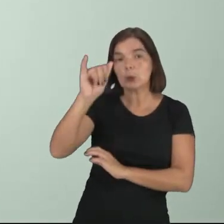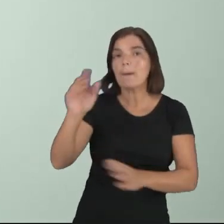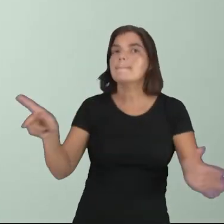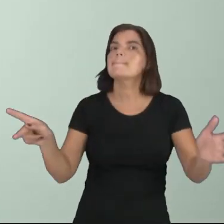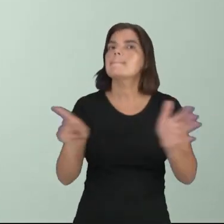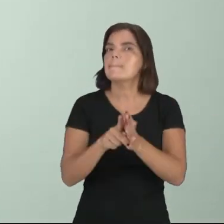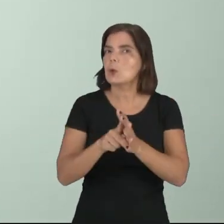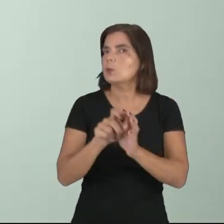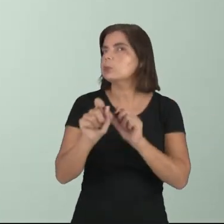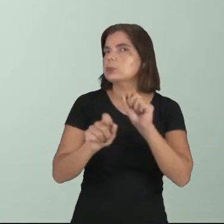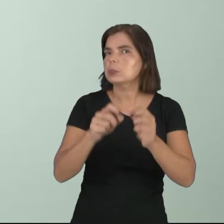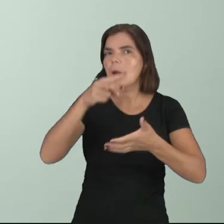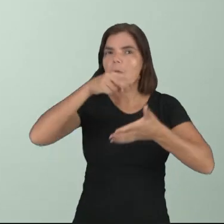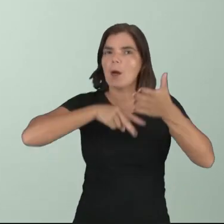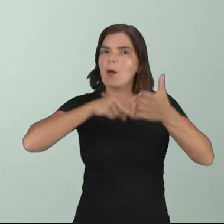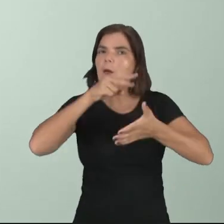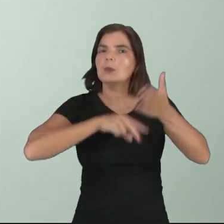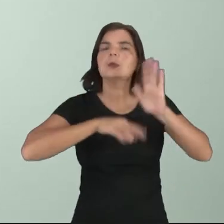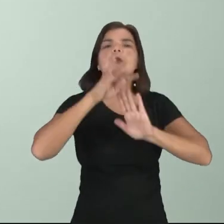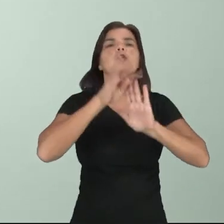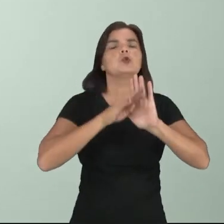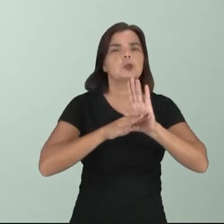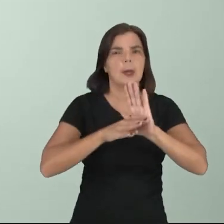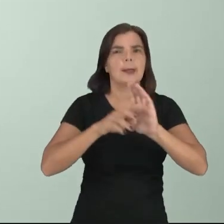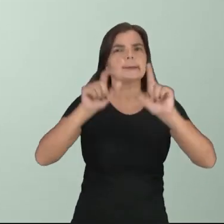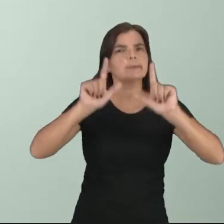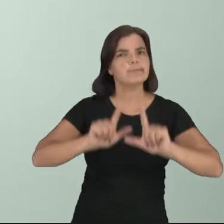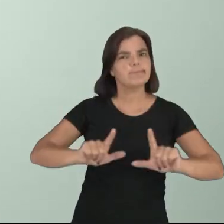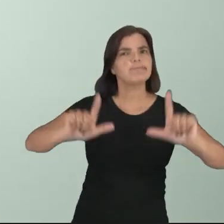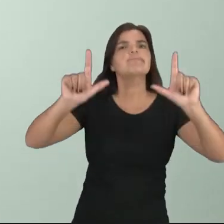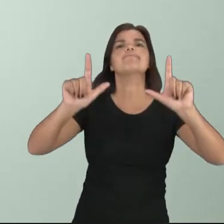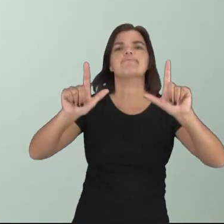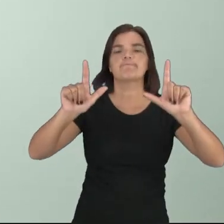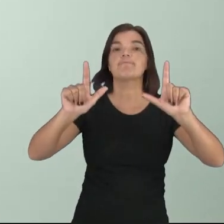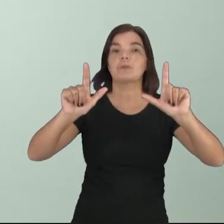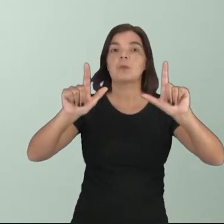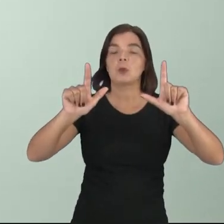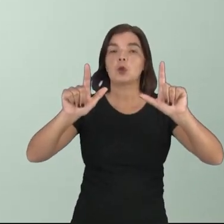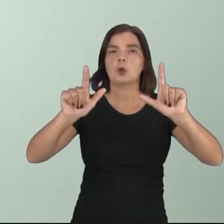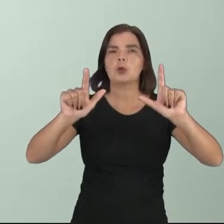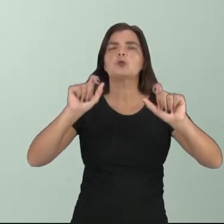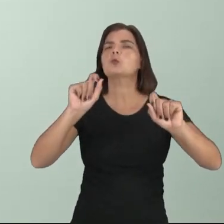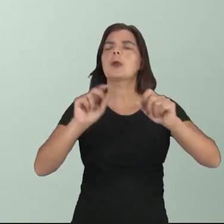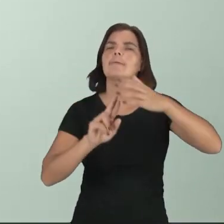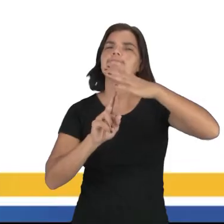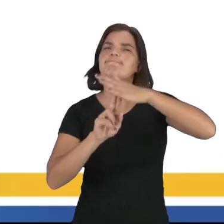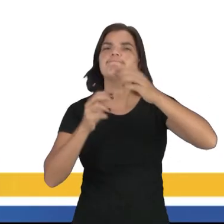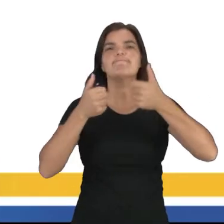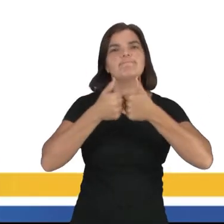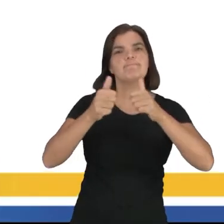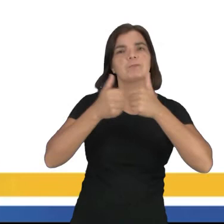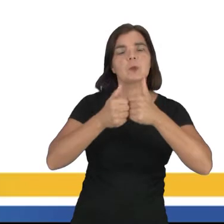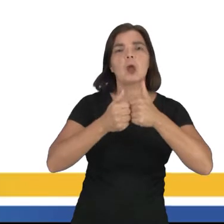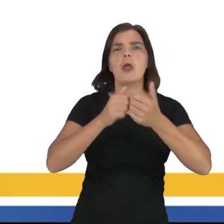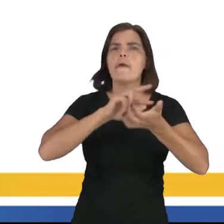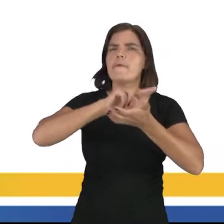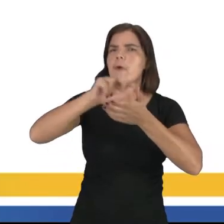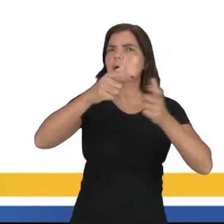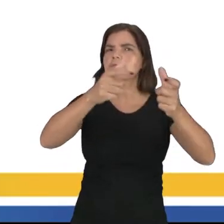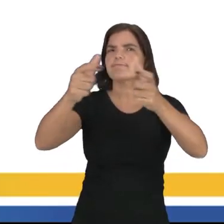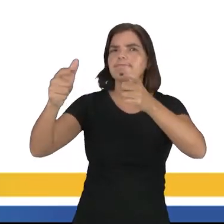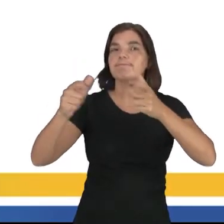intenção específica. Ao ler esse texto, um cartaz, geralmente fixado em paradas de ônibus, em outros